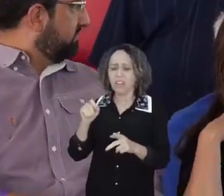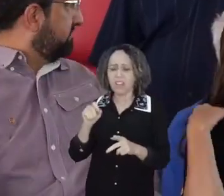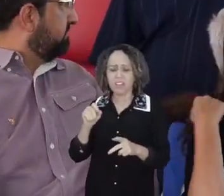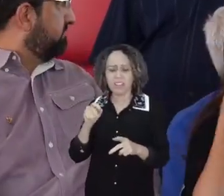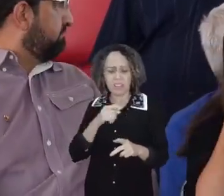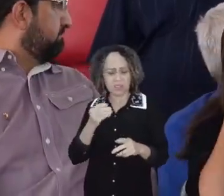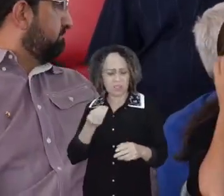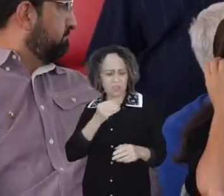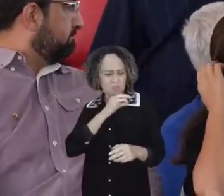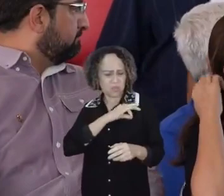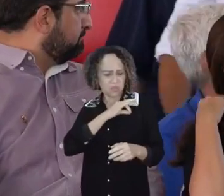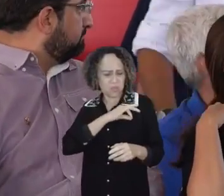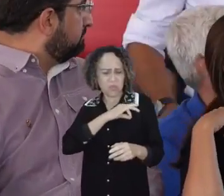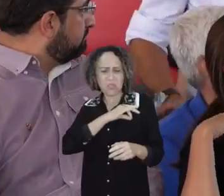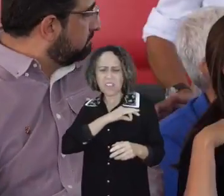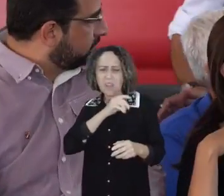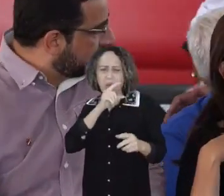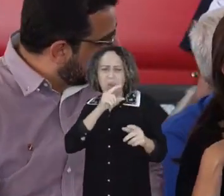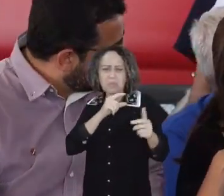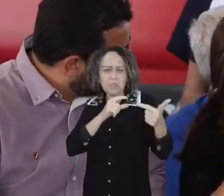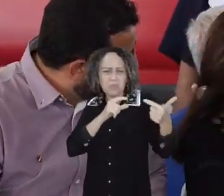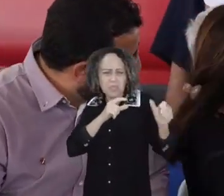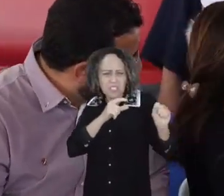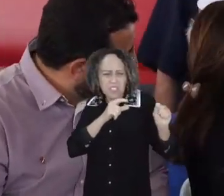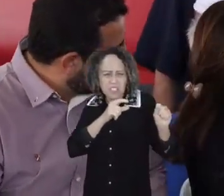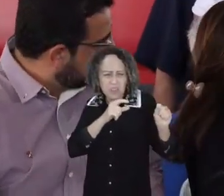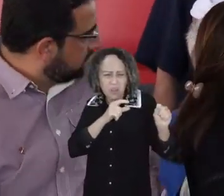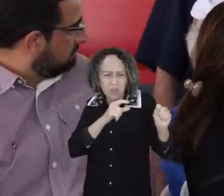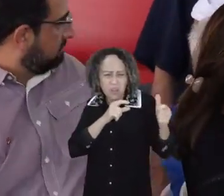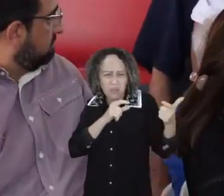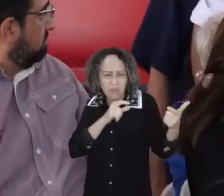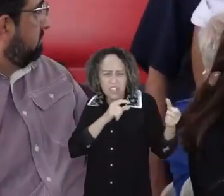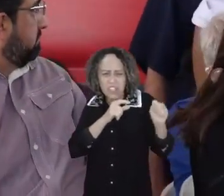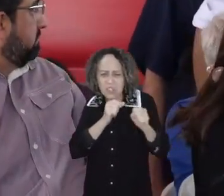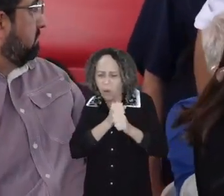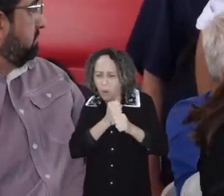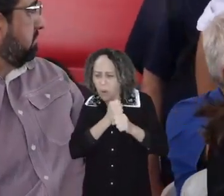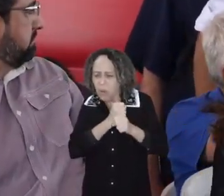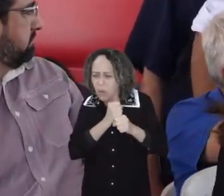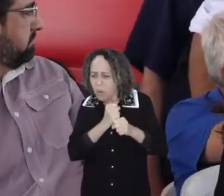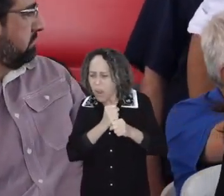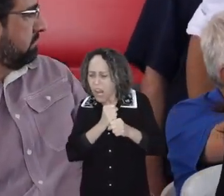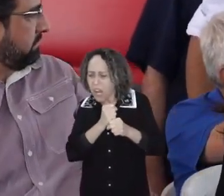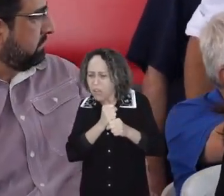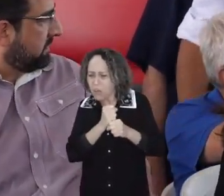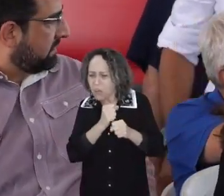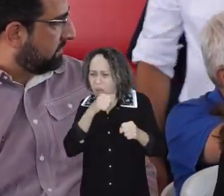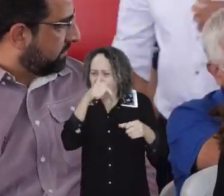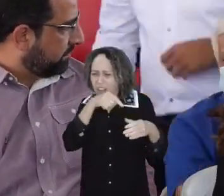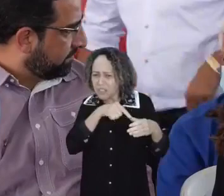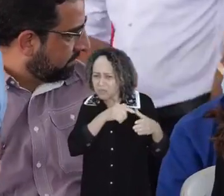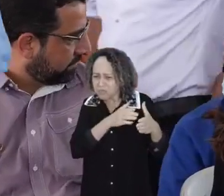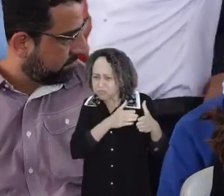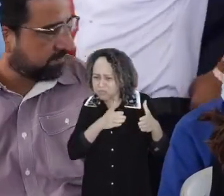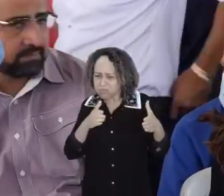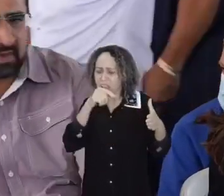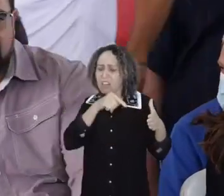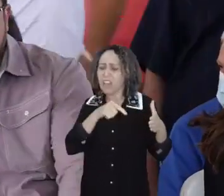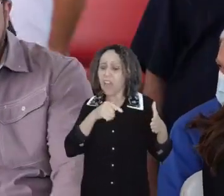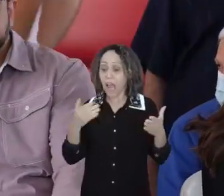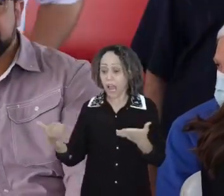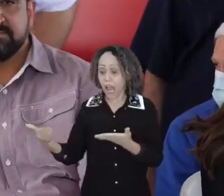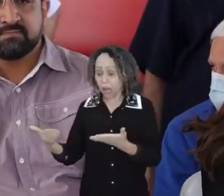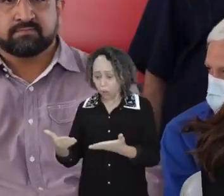28 anos. Aliás, um salário mínimo reduzido. Enquanto que nos governos do presidente Lula, da presidenta Dilma,